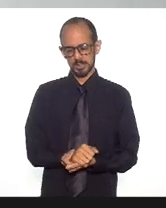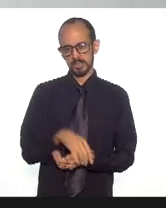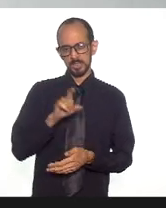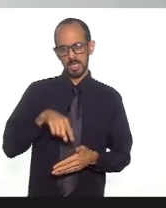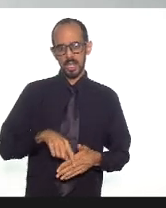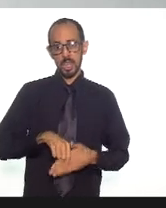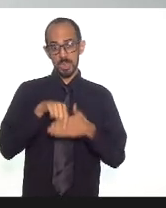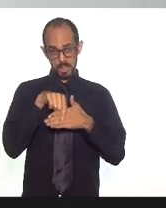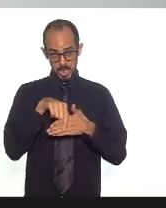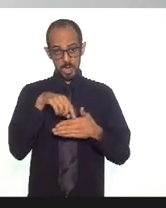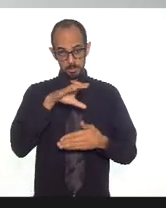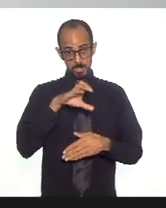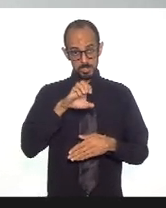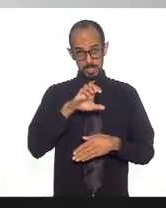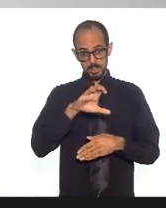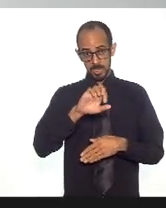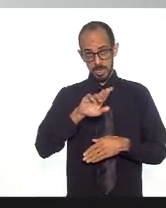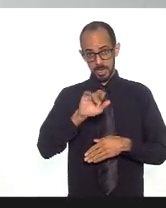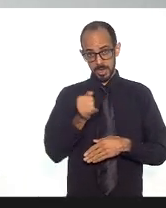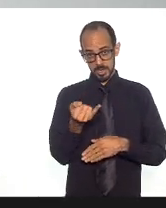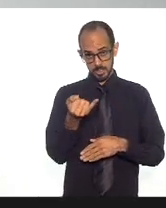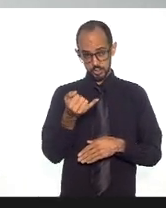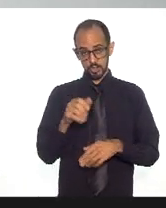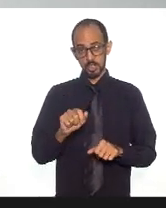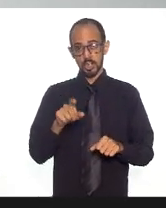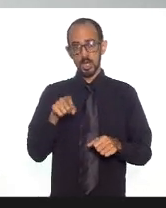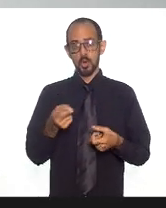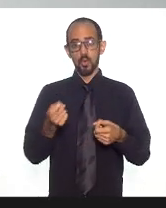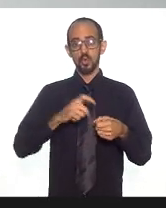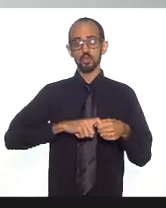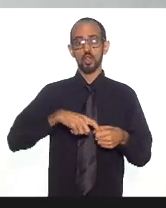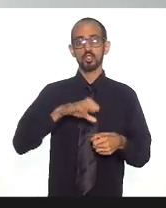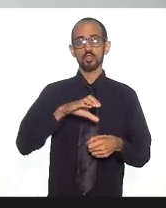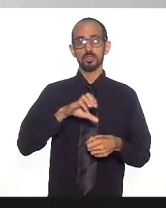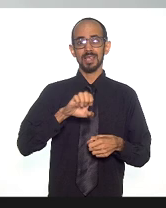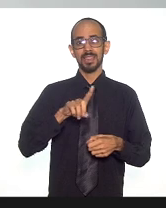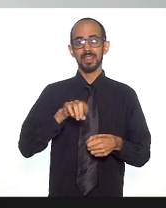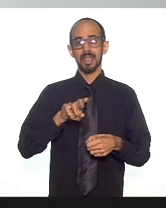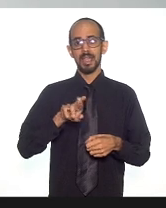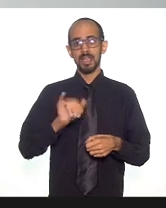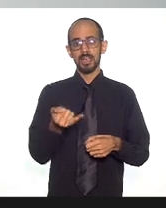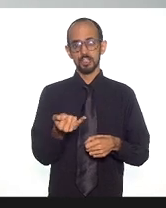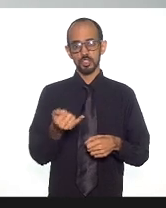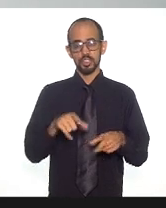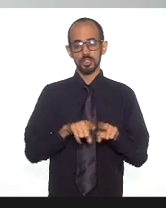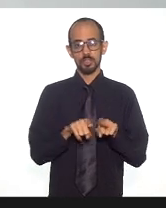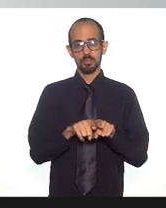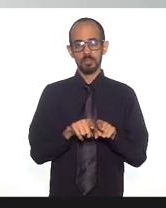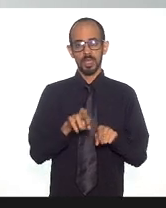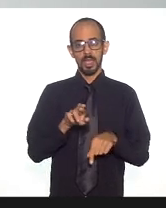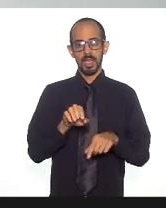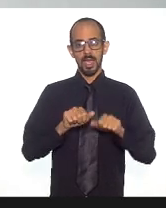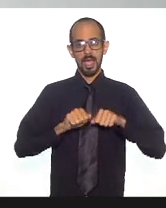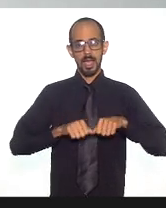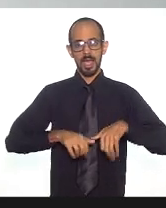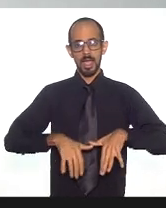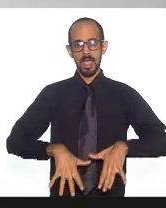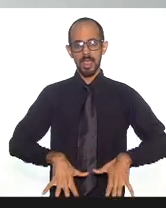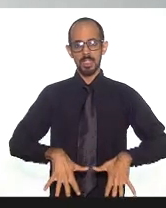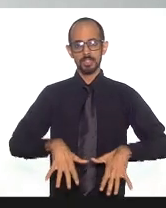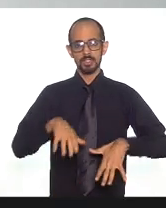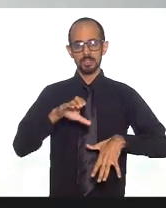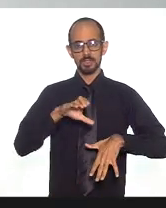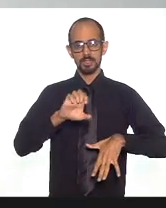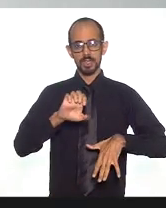capitaneadas, né, pela Fundação, como o Consórcio CEDERJ, a Rede SEJA, a Rede de